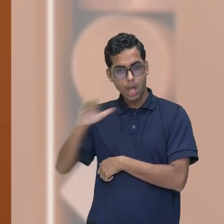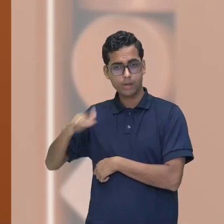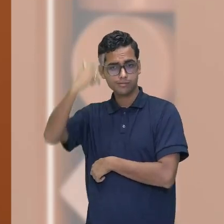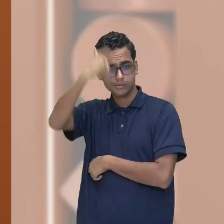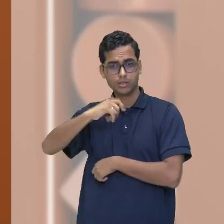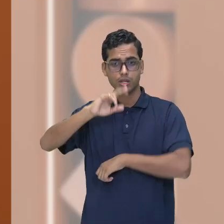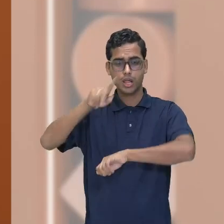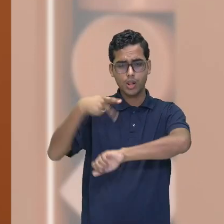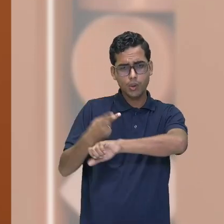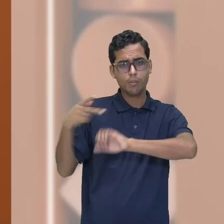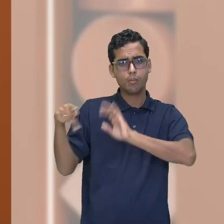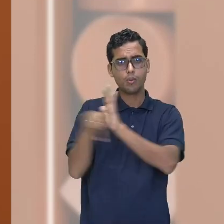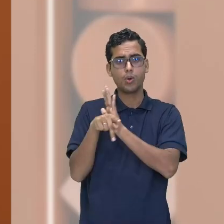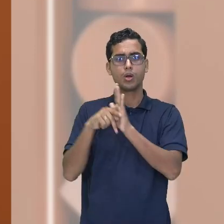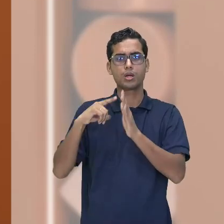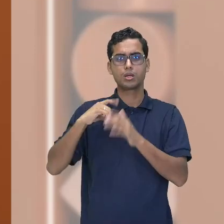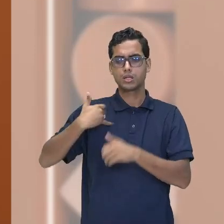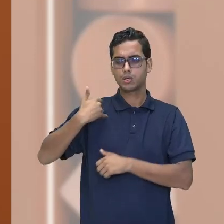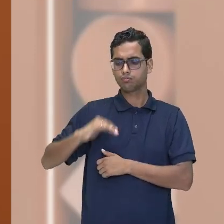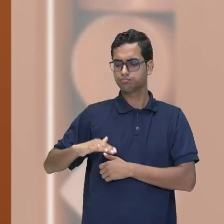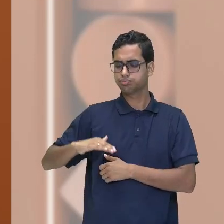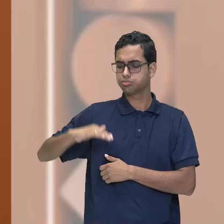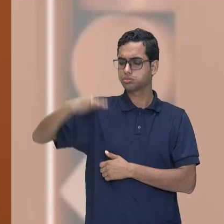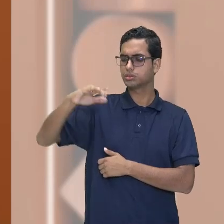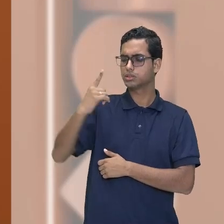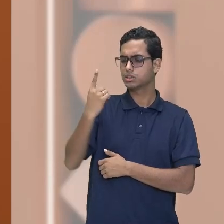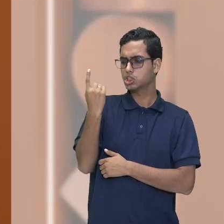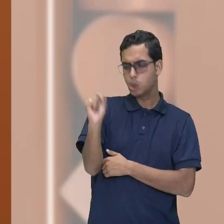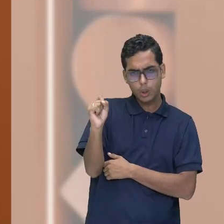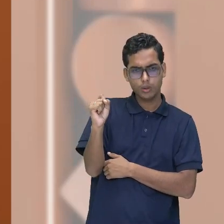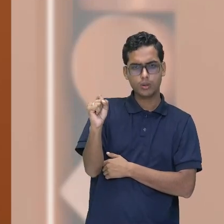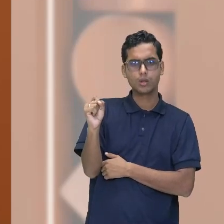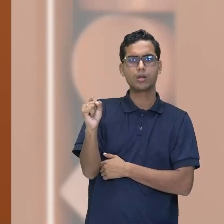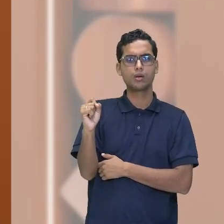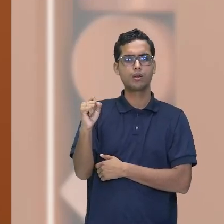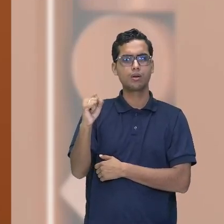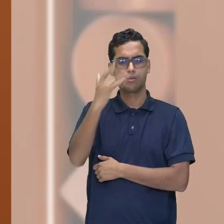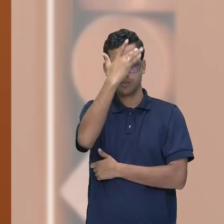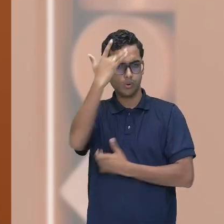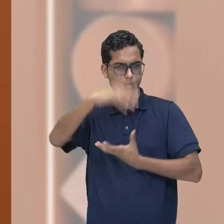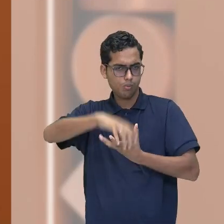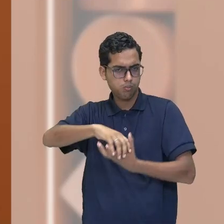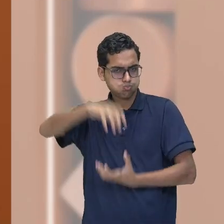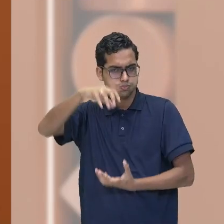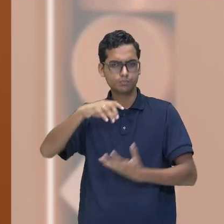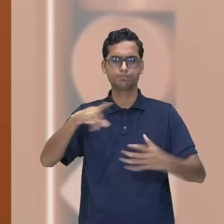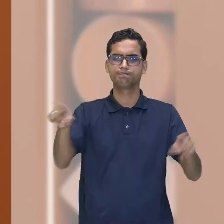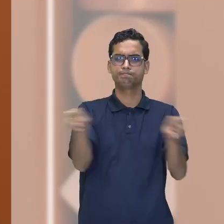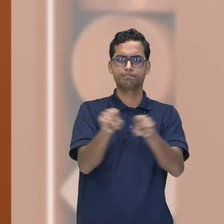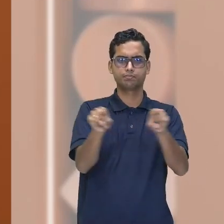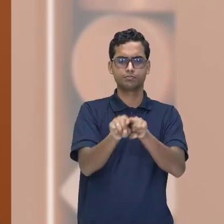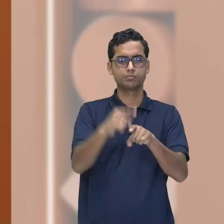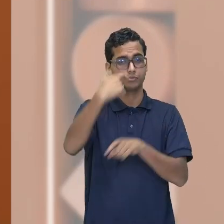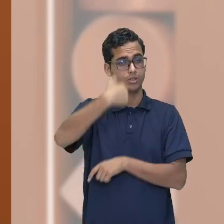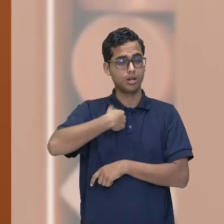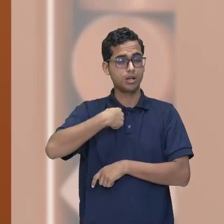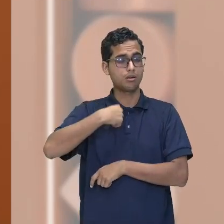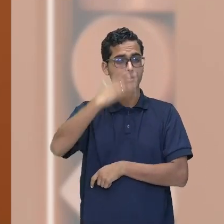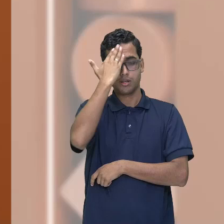ser classificado como um adulto. Então, cronologicamente, eu tenho isso, assim como você também.